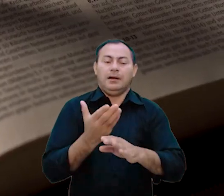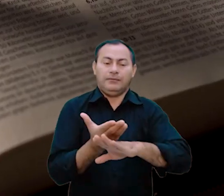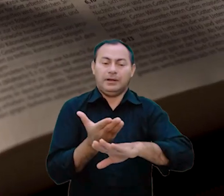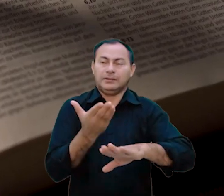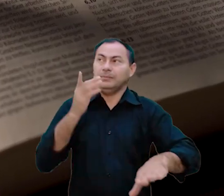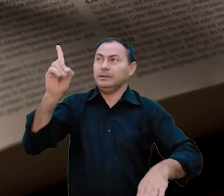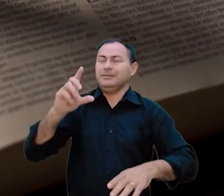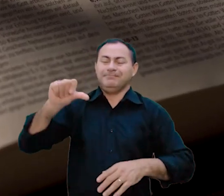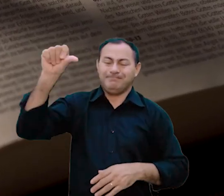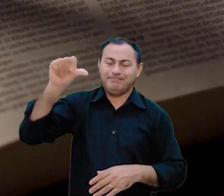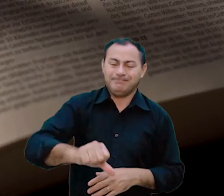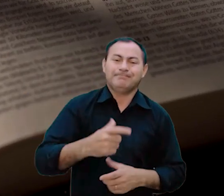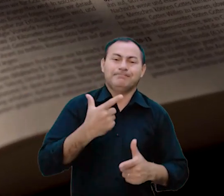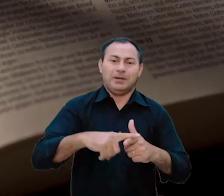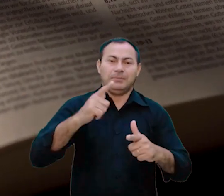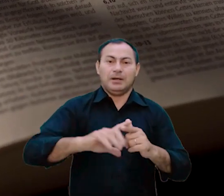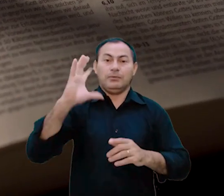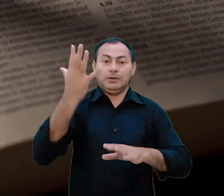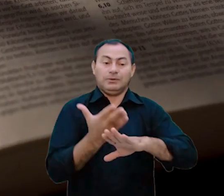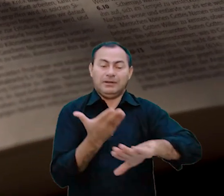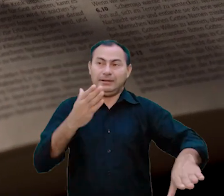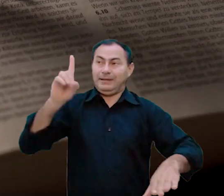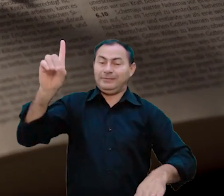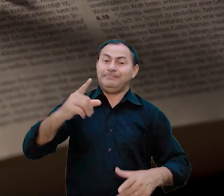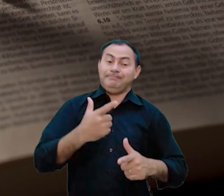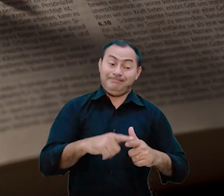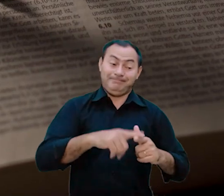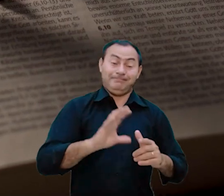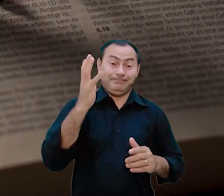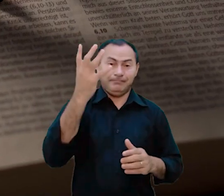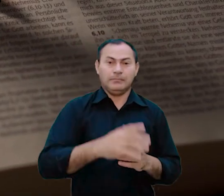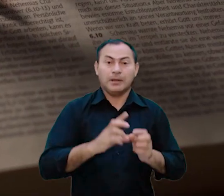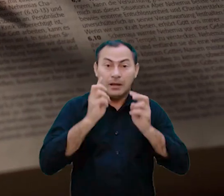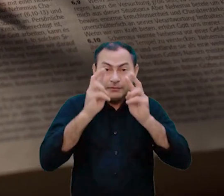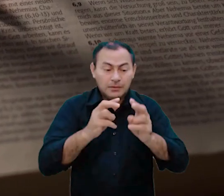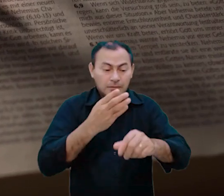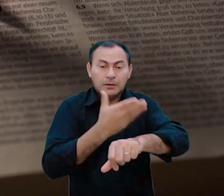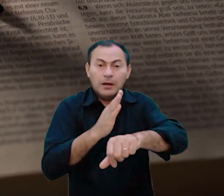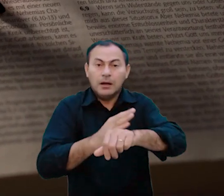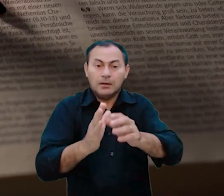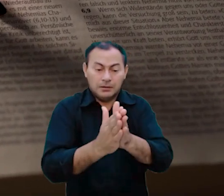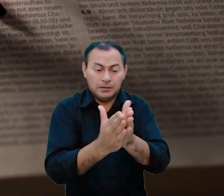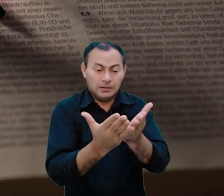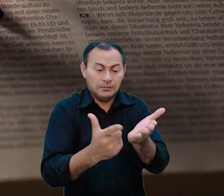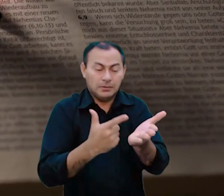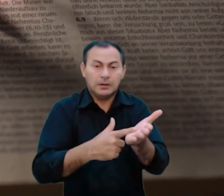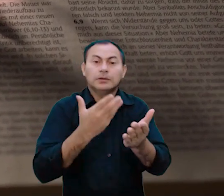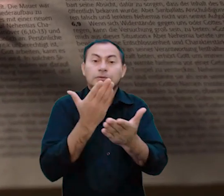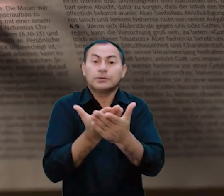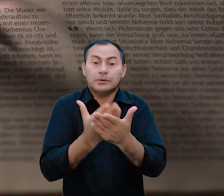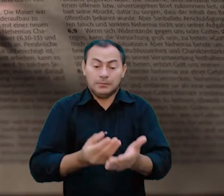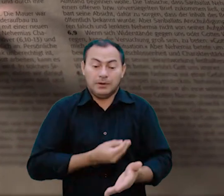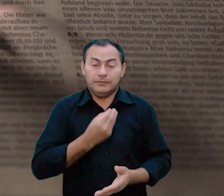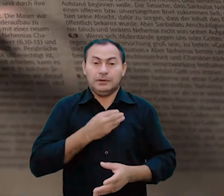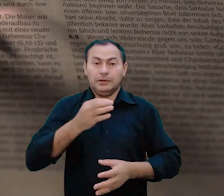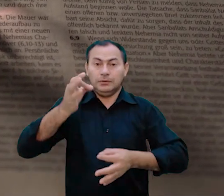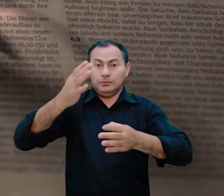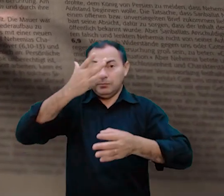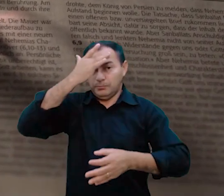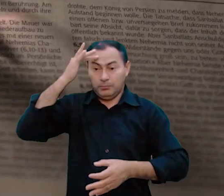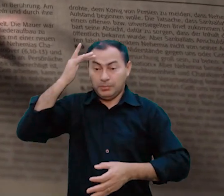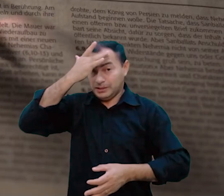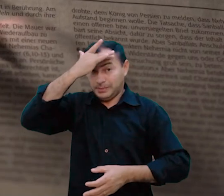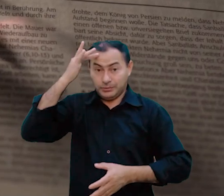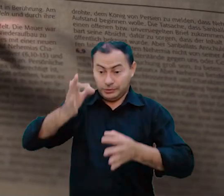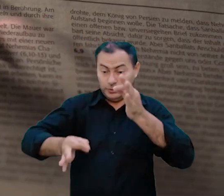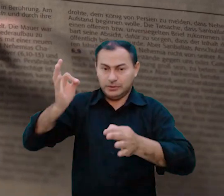a apostasia e suas terríveis consequências. Depois de termos visto essas aplicações biográficas estudando a vida dos